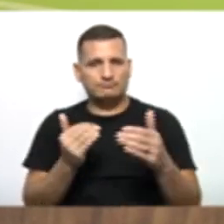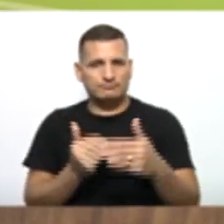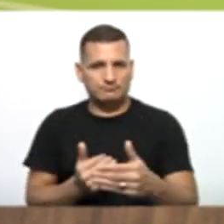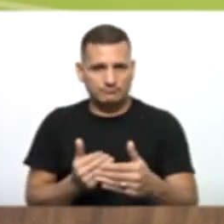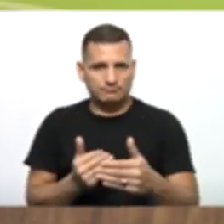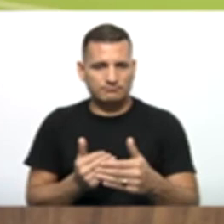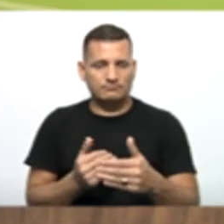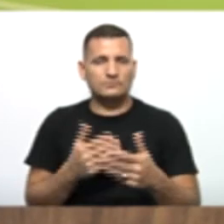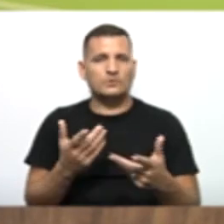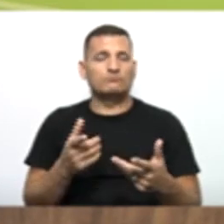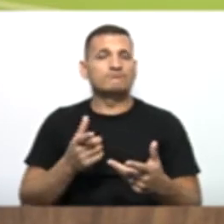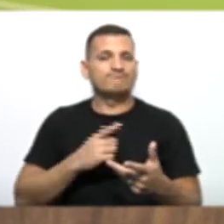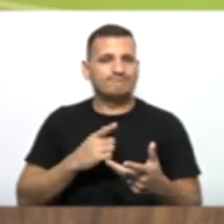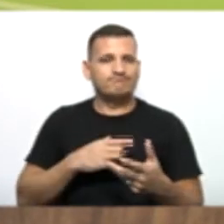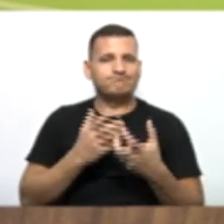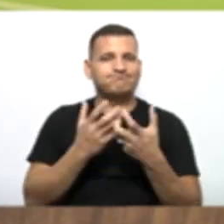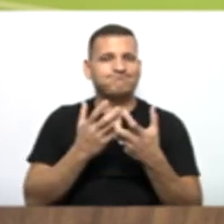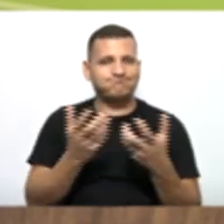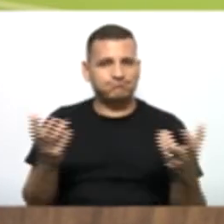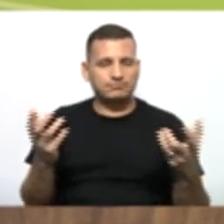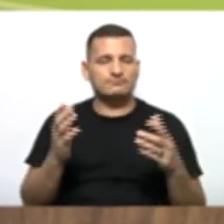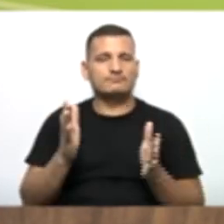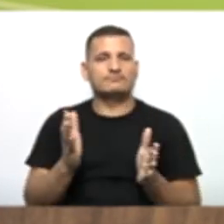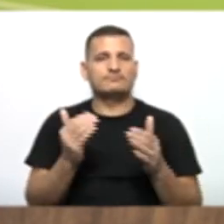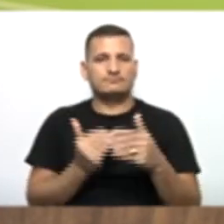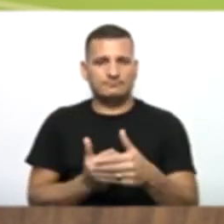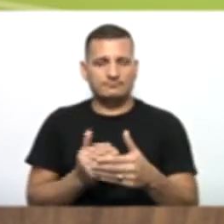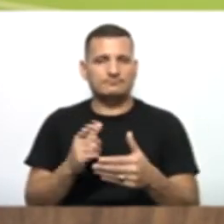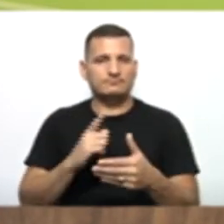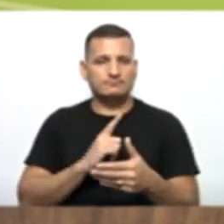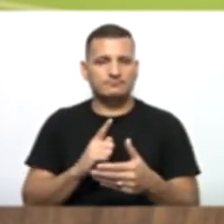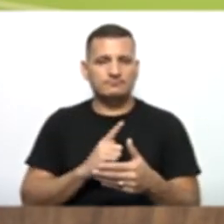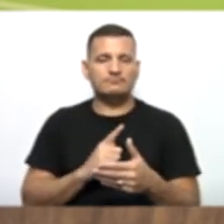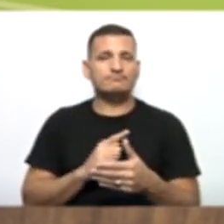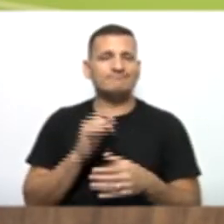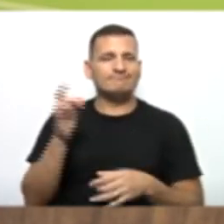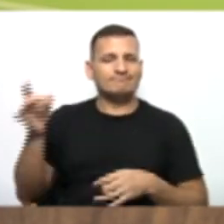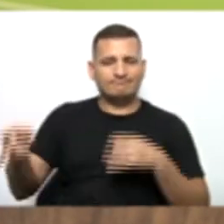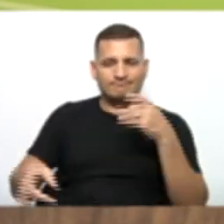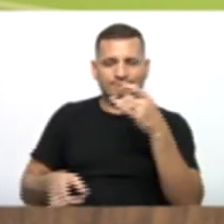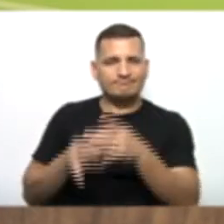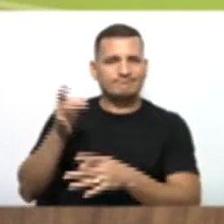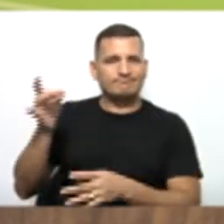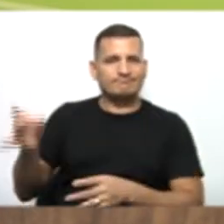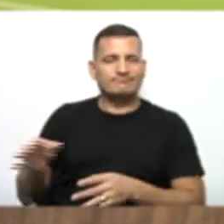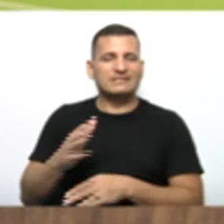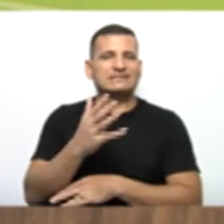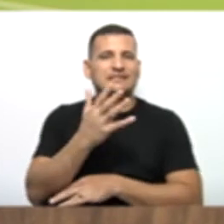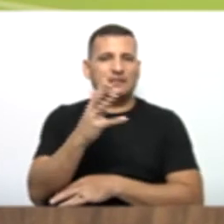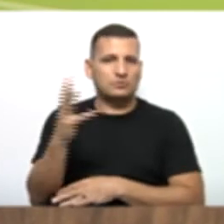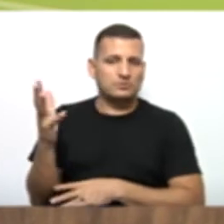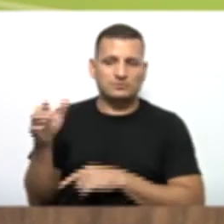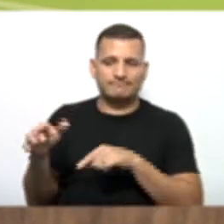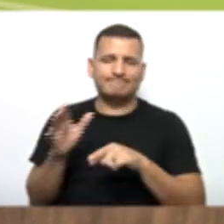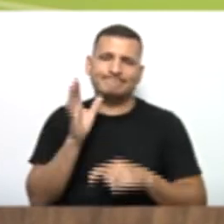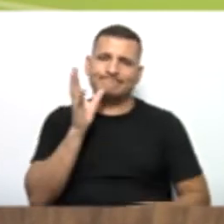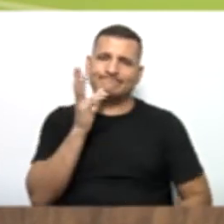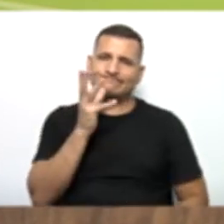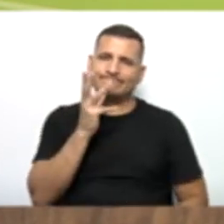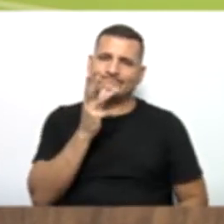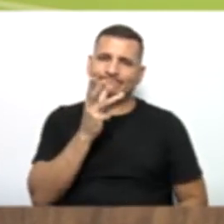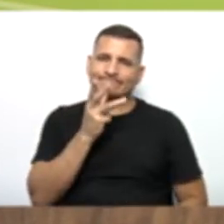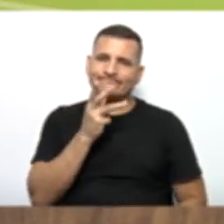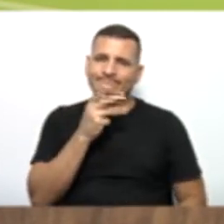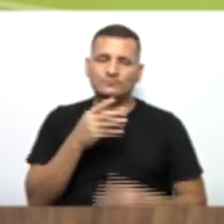de embalagens que envolve esses produtos e que fica na natureza e que demora muitos anos para